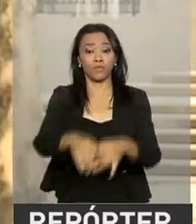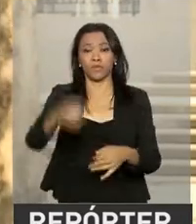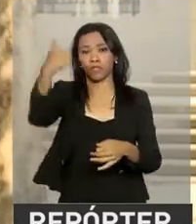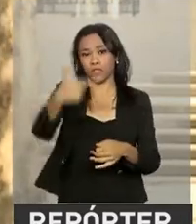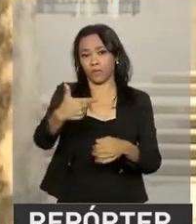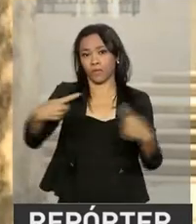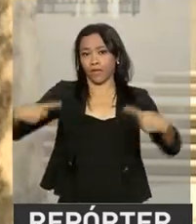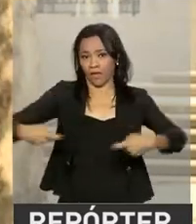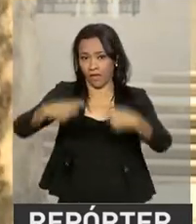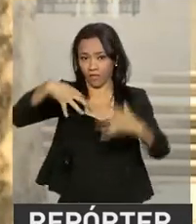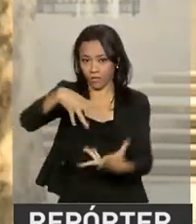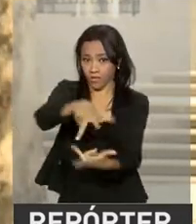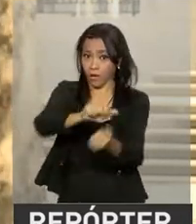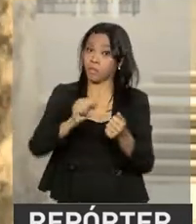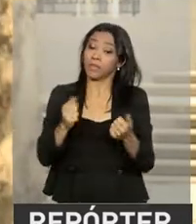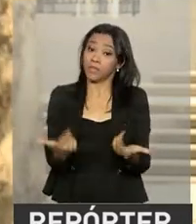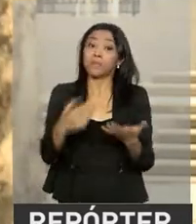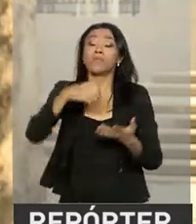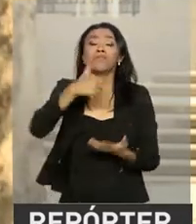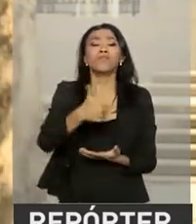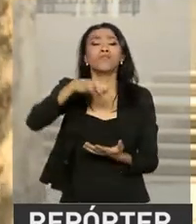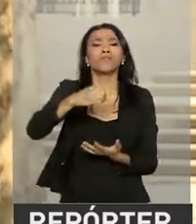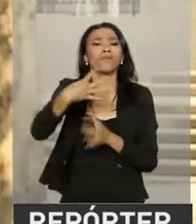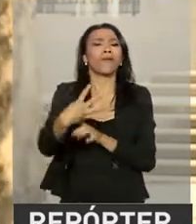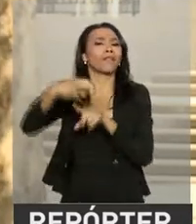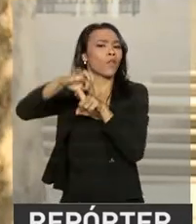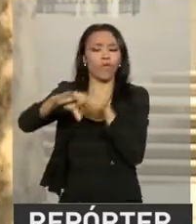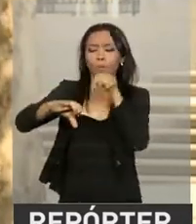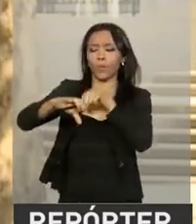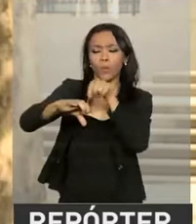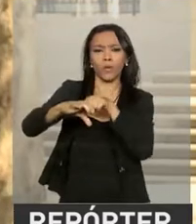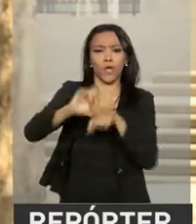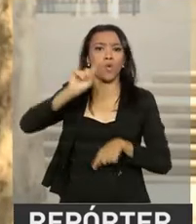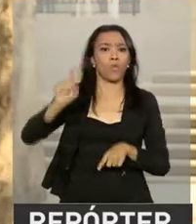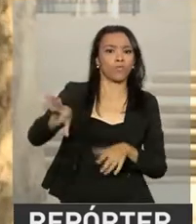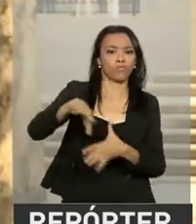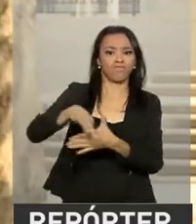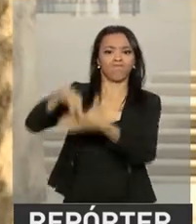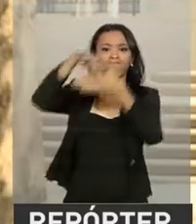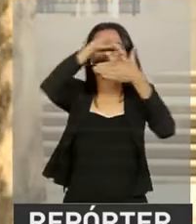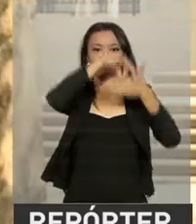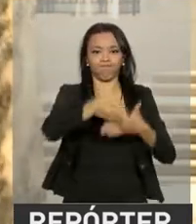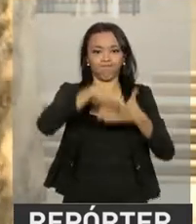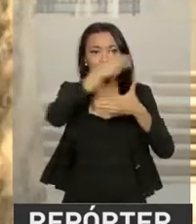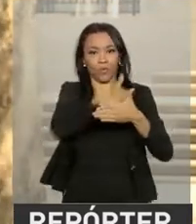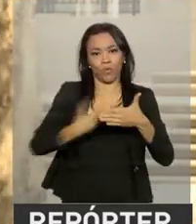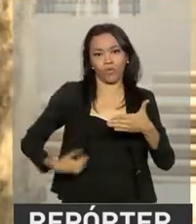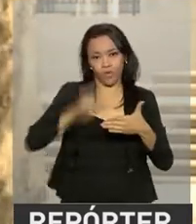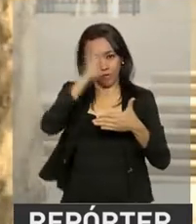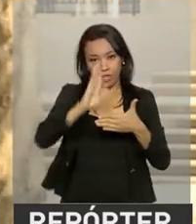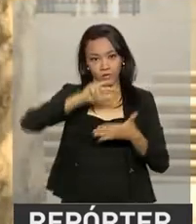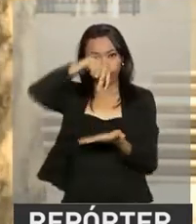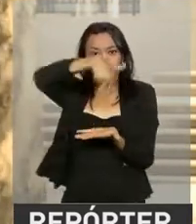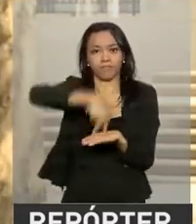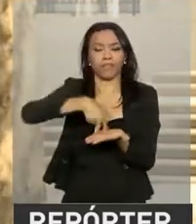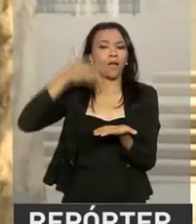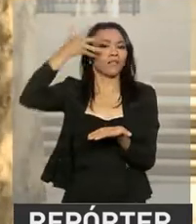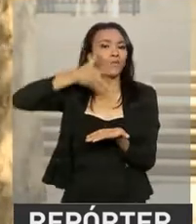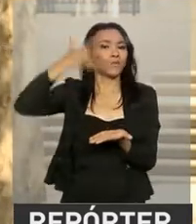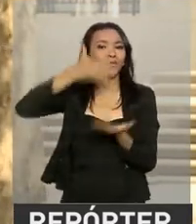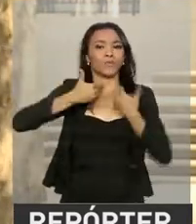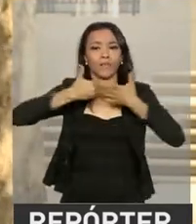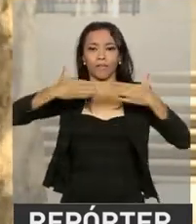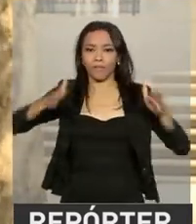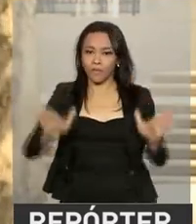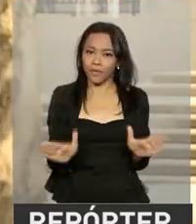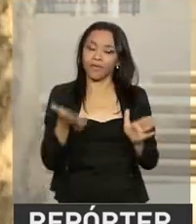Segunda Guerra Mundial. E desde 1949, cabe a um representante do governo brasileiro tradicionalmente fazer o